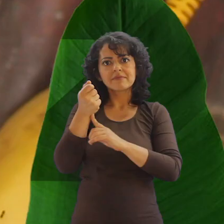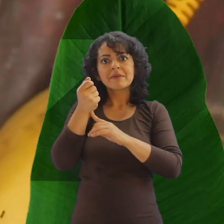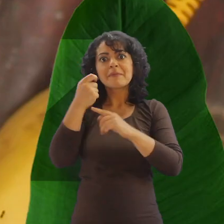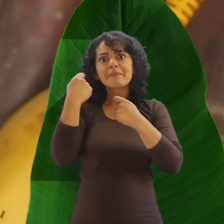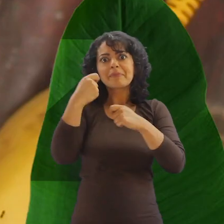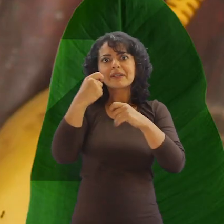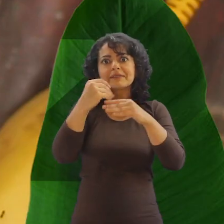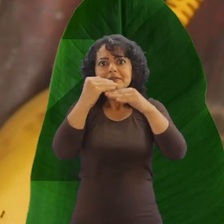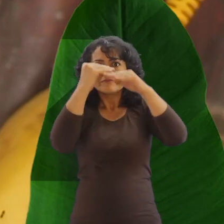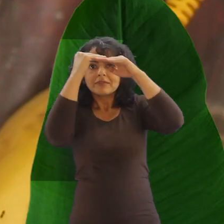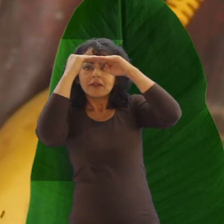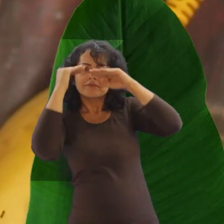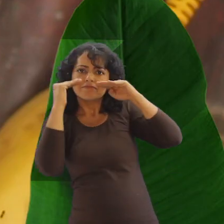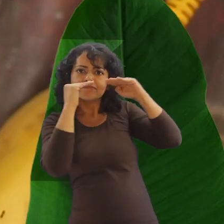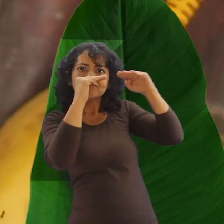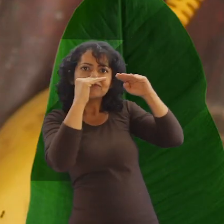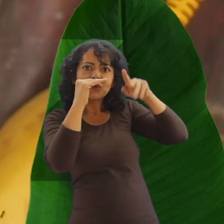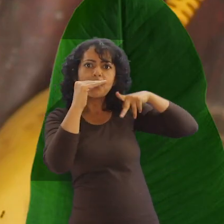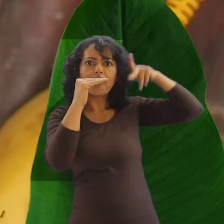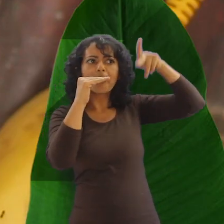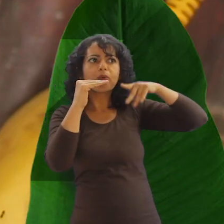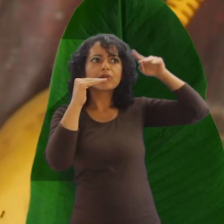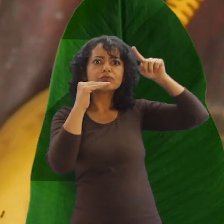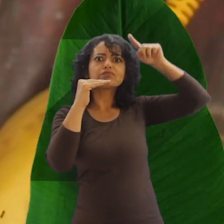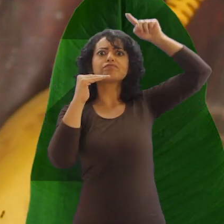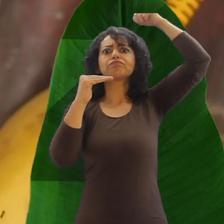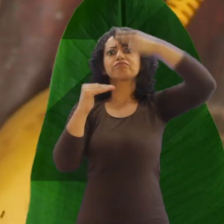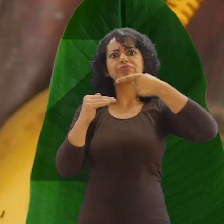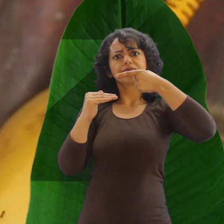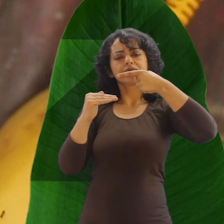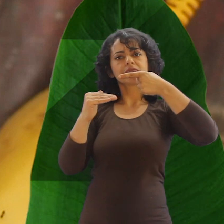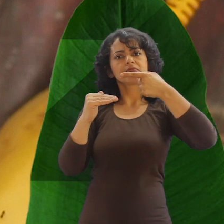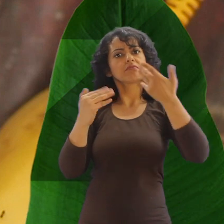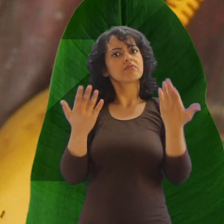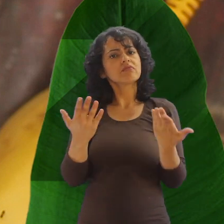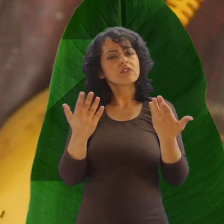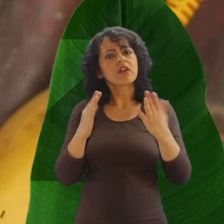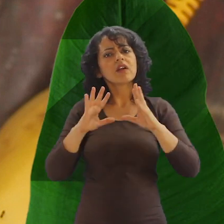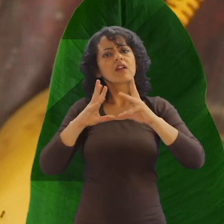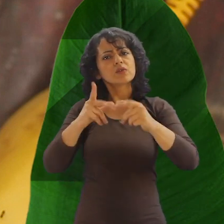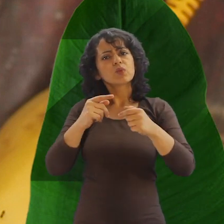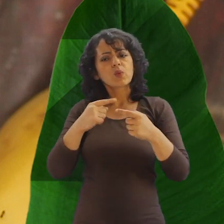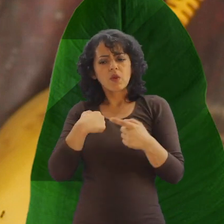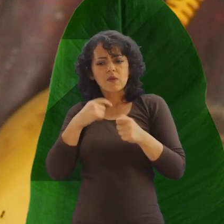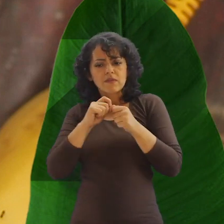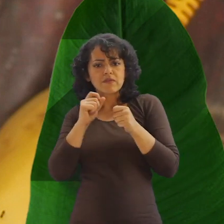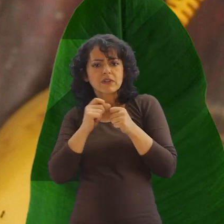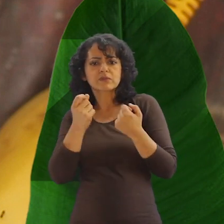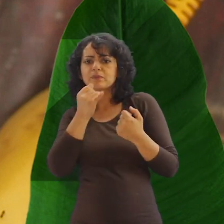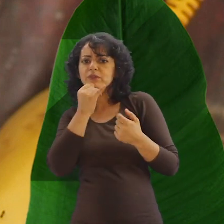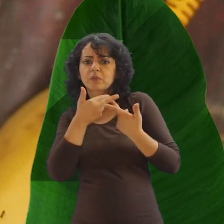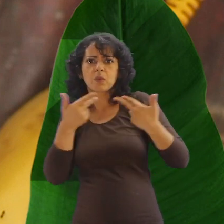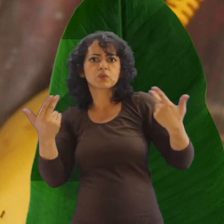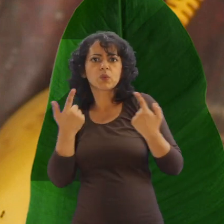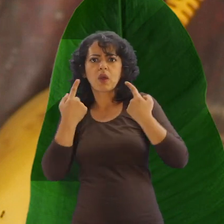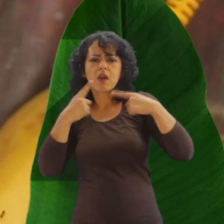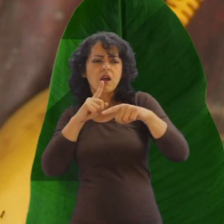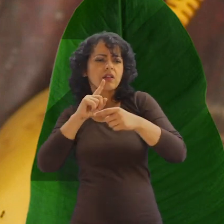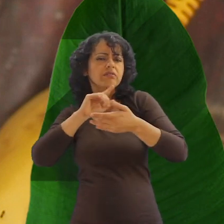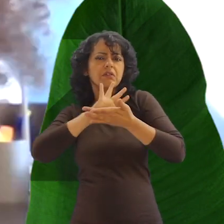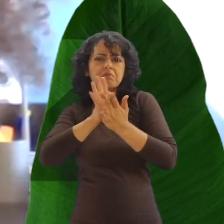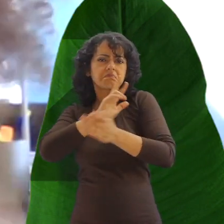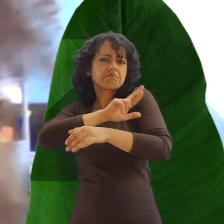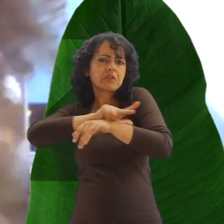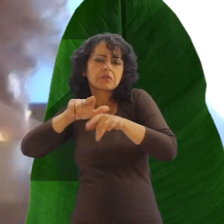política. Quando é como se o que eu produzo enquanto performer, enquanto artista, tem que dar conta de uma série de tópicos e